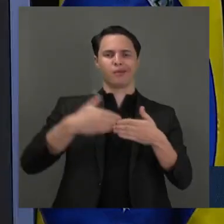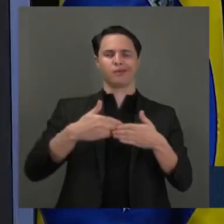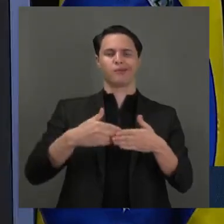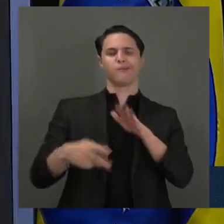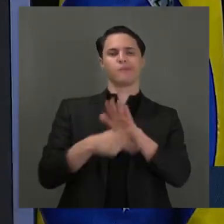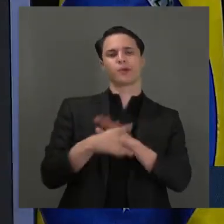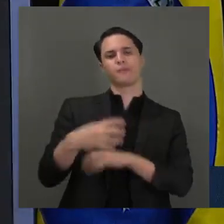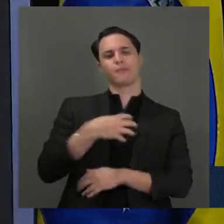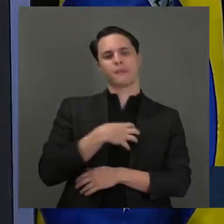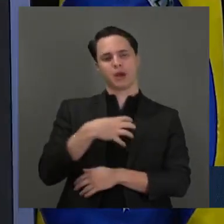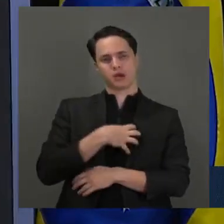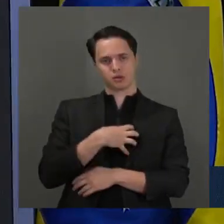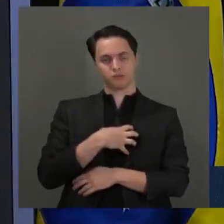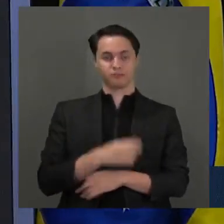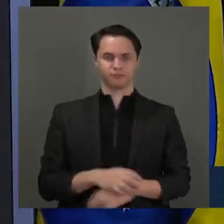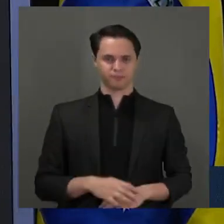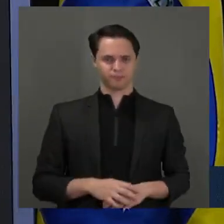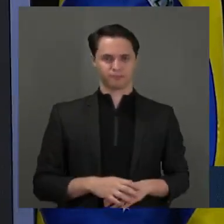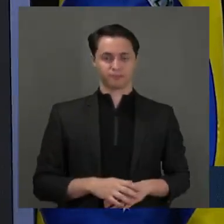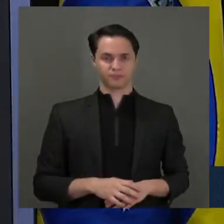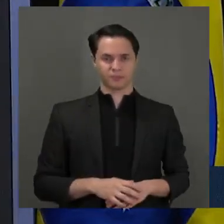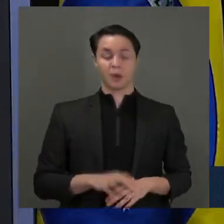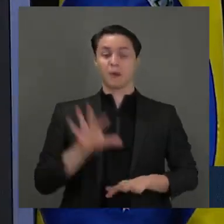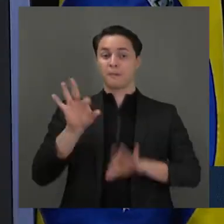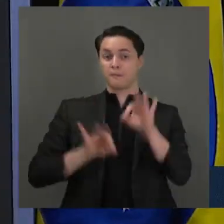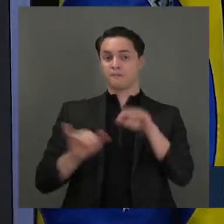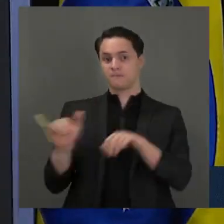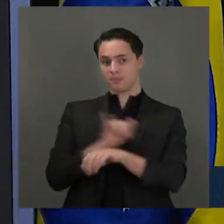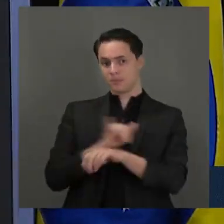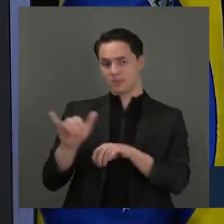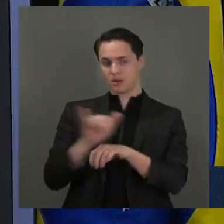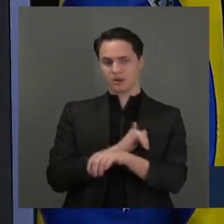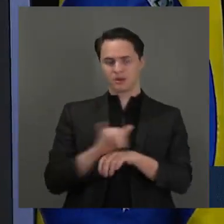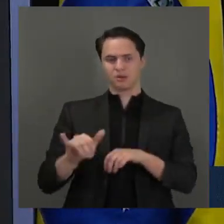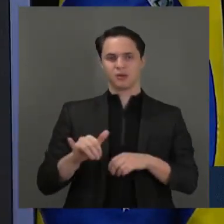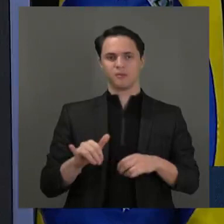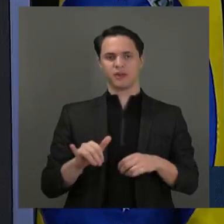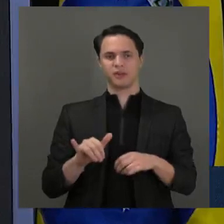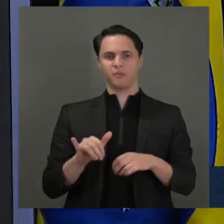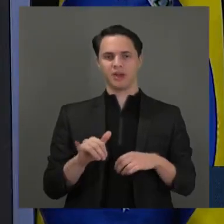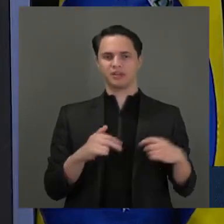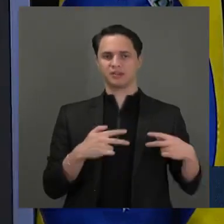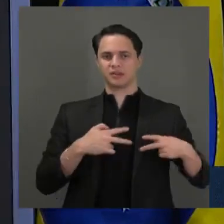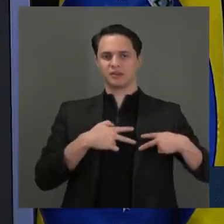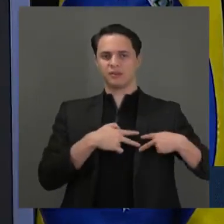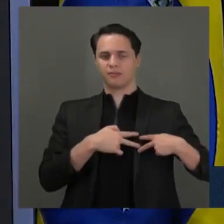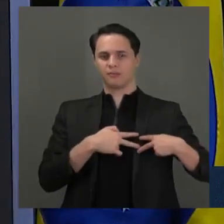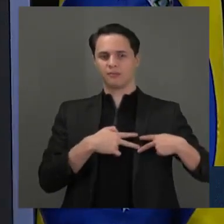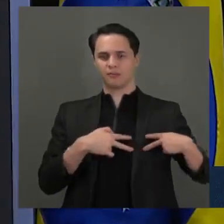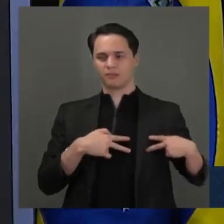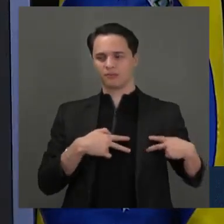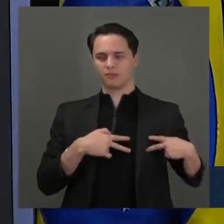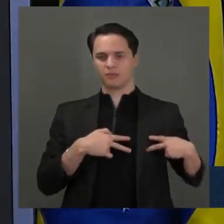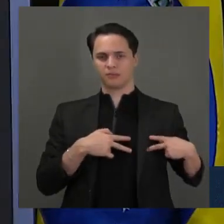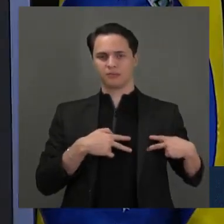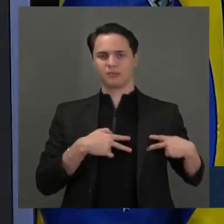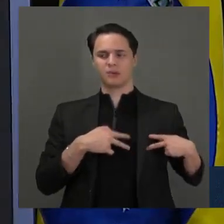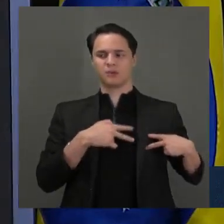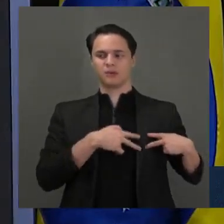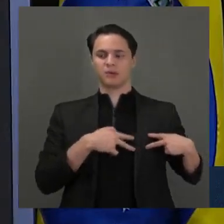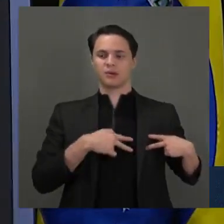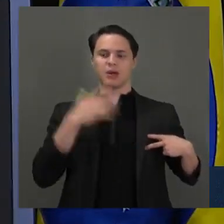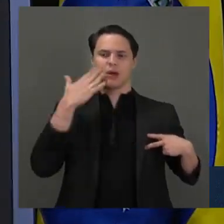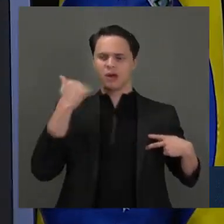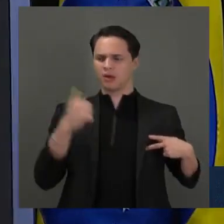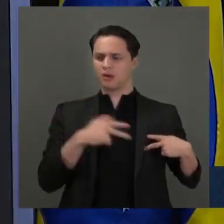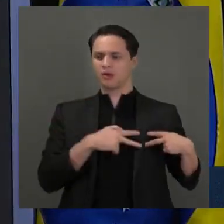Bahia. No plano estratégico da Petrobras para o período de 24 a 28, recém-apresentado,